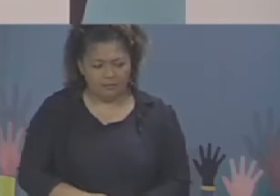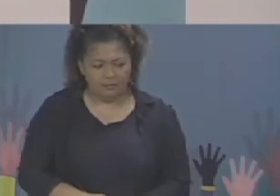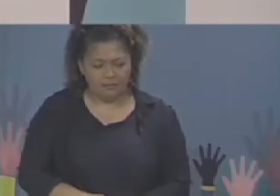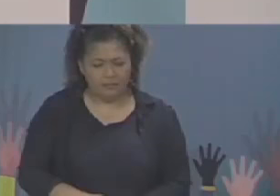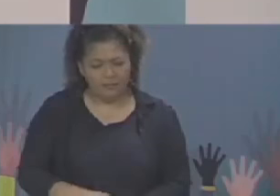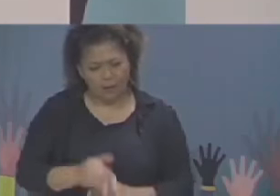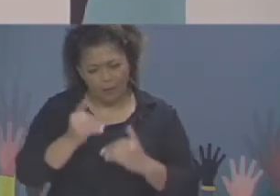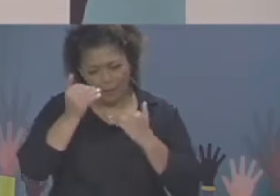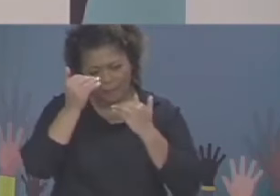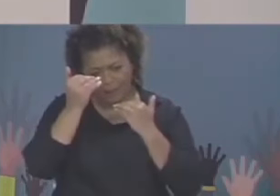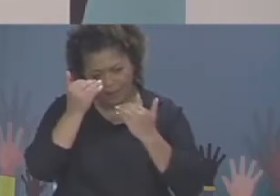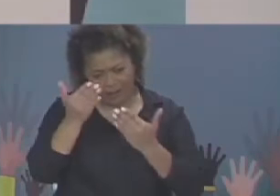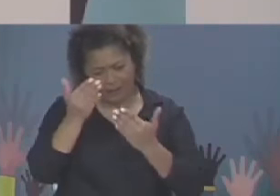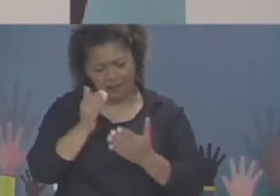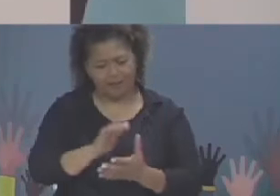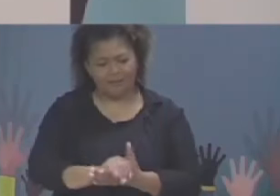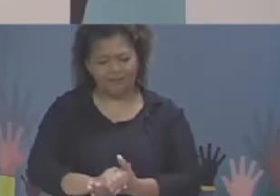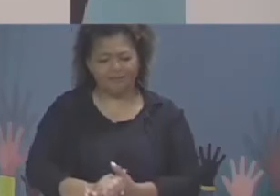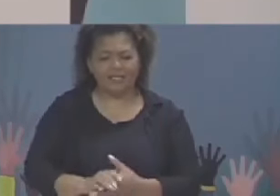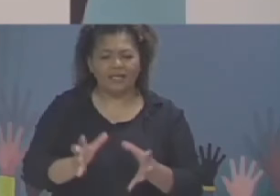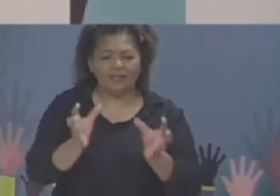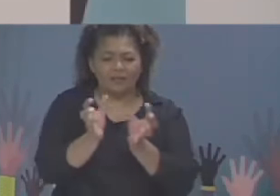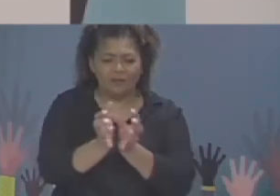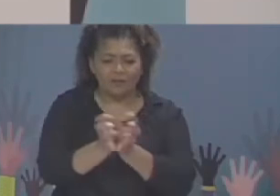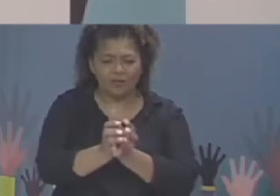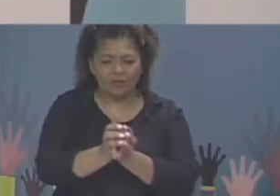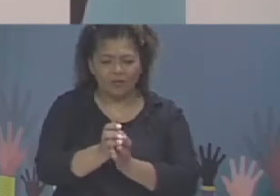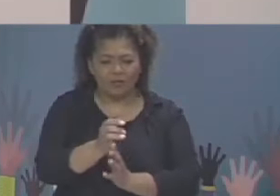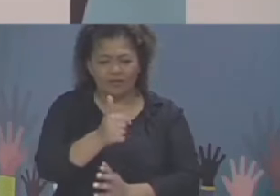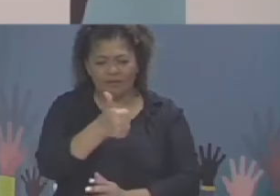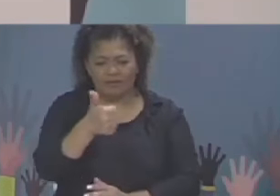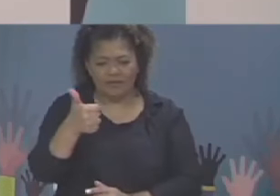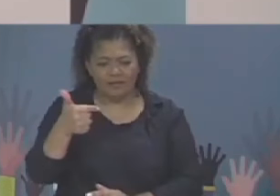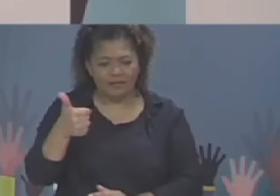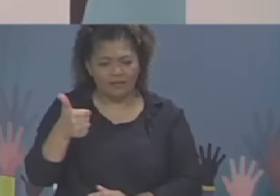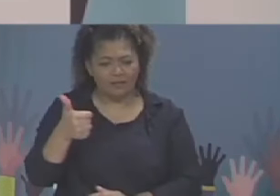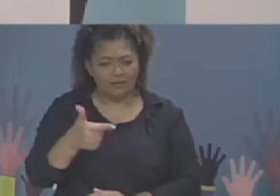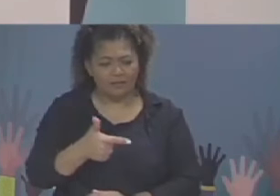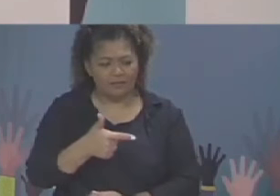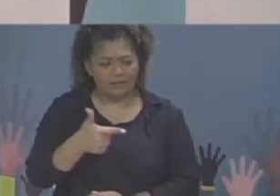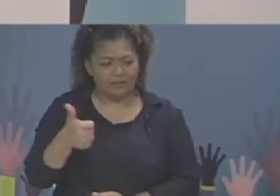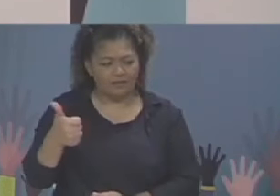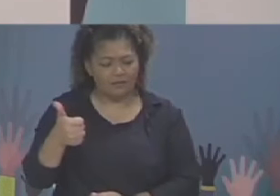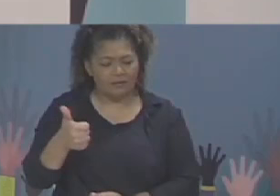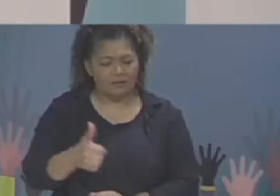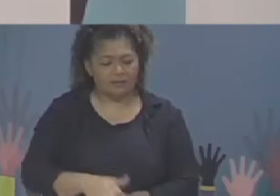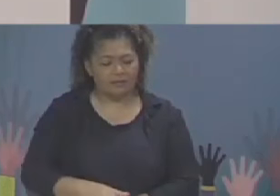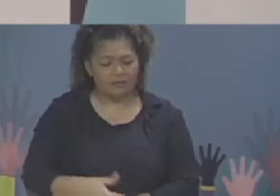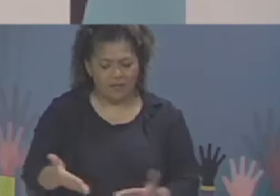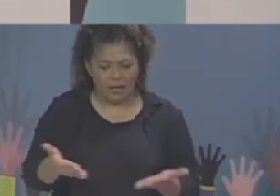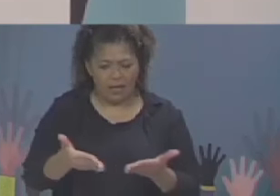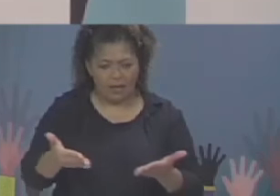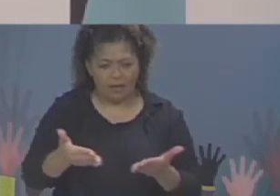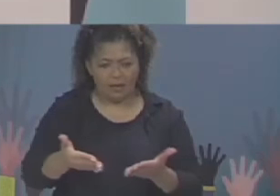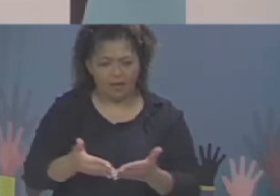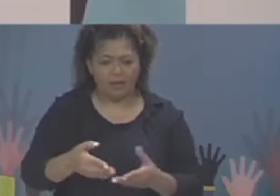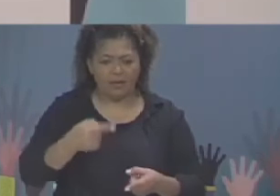Obrigado, candidato da chapa 21, Luiz Anunciação. Agora vamos para o segundo bloco do nosso